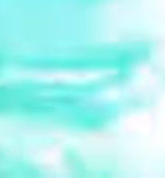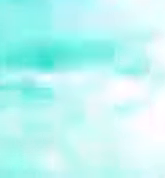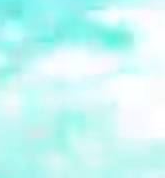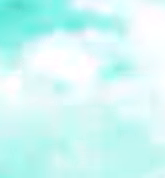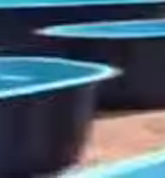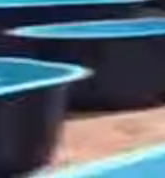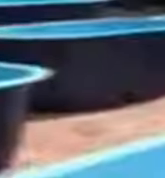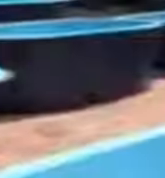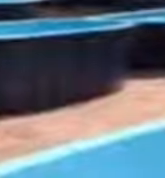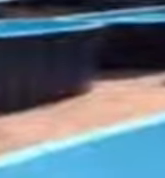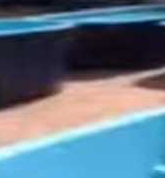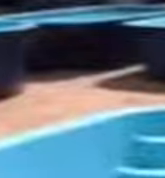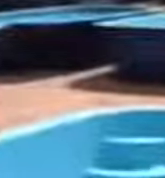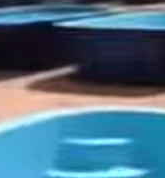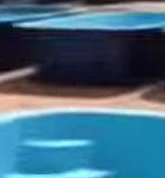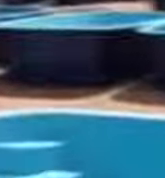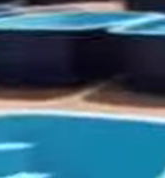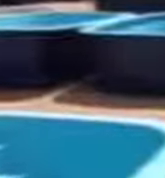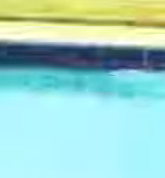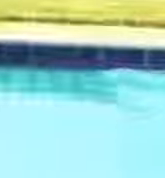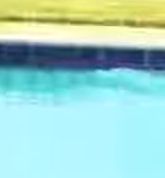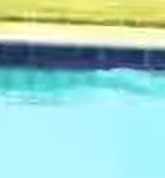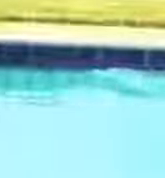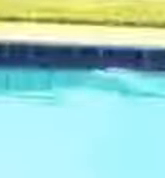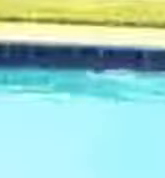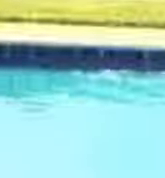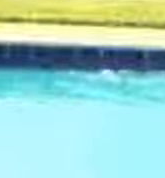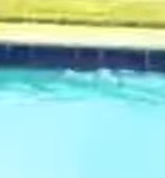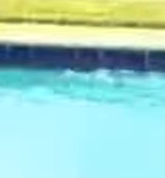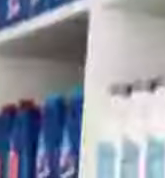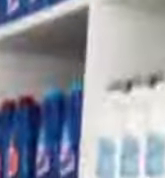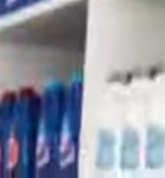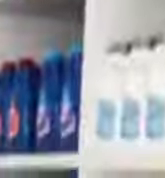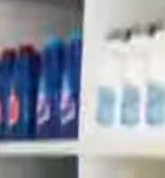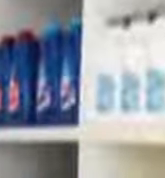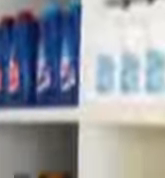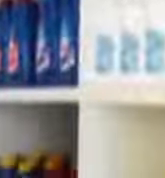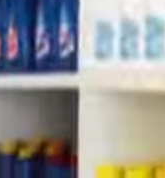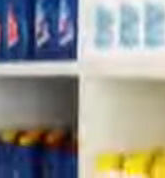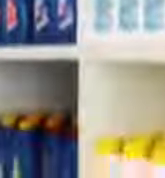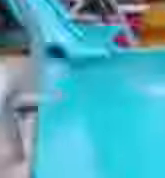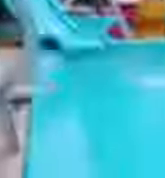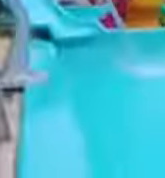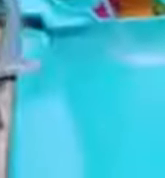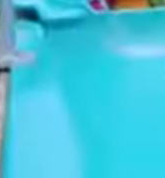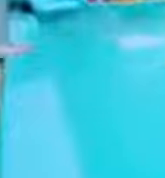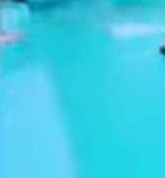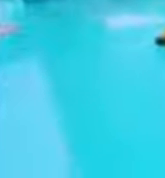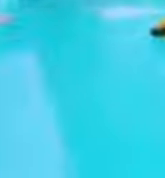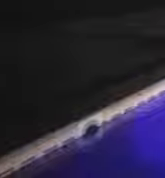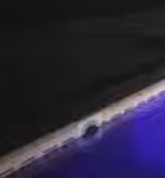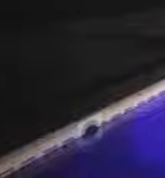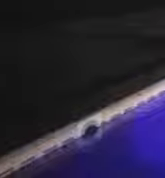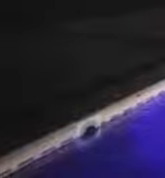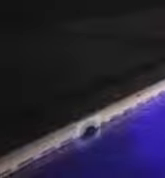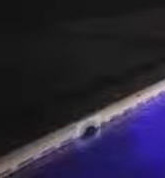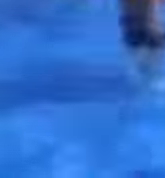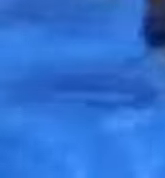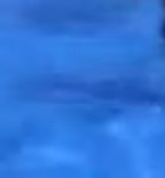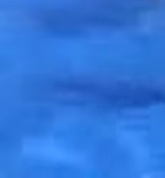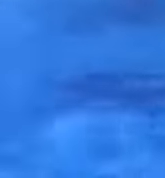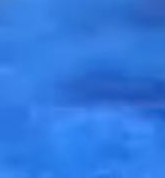a Goiana Piscinas, com ótimos profissionais e os mais diversos produtos que vão